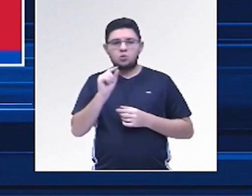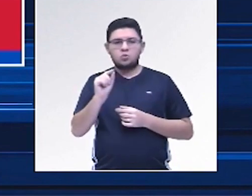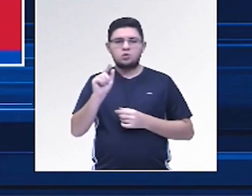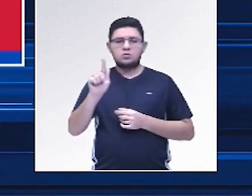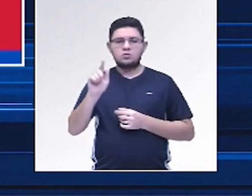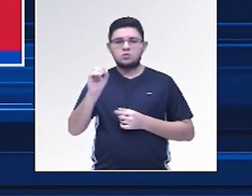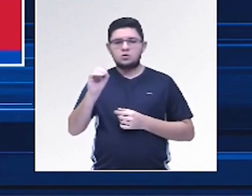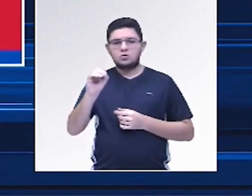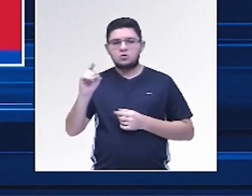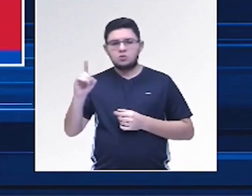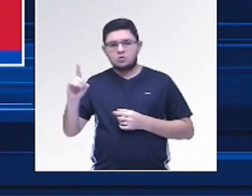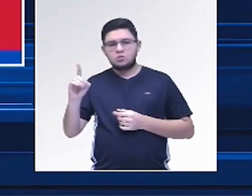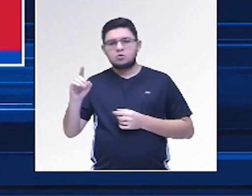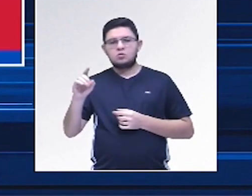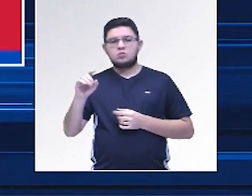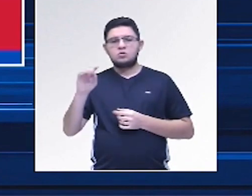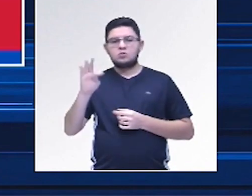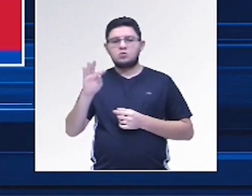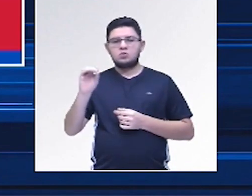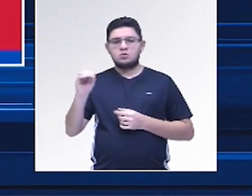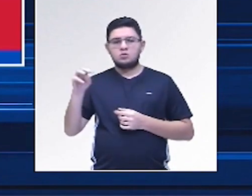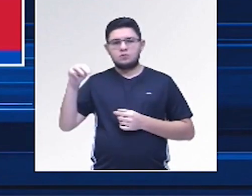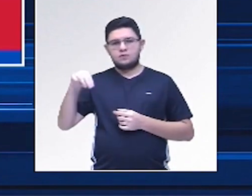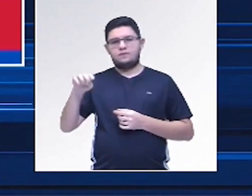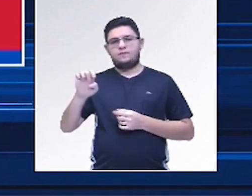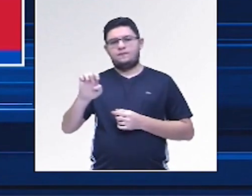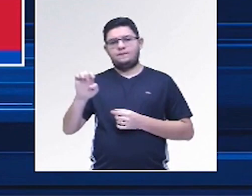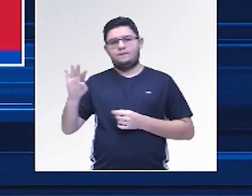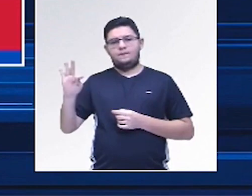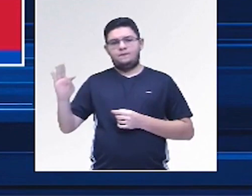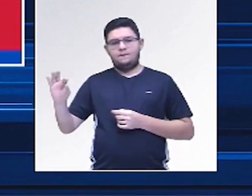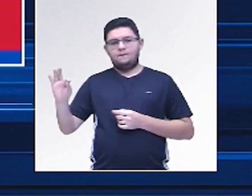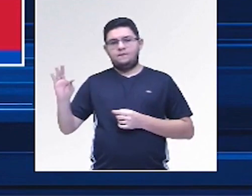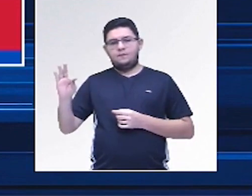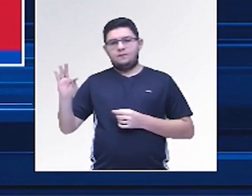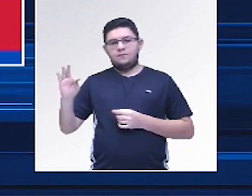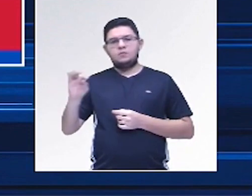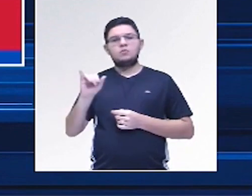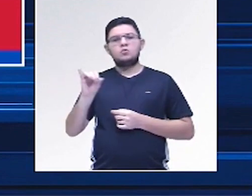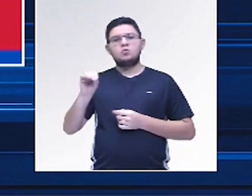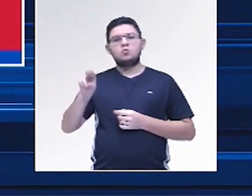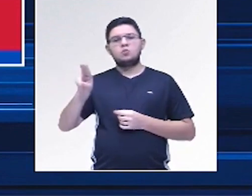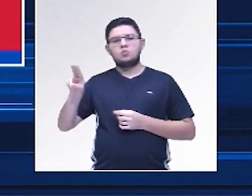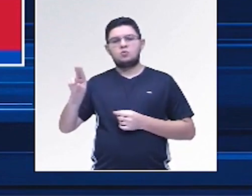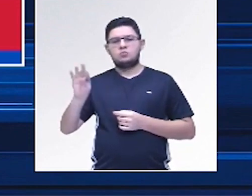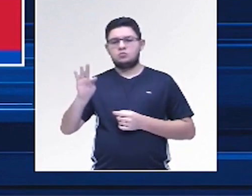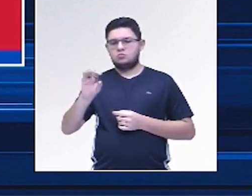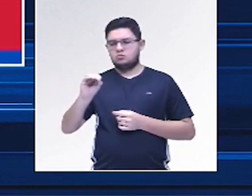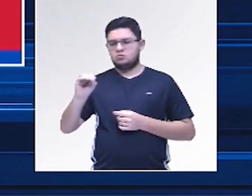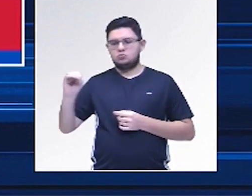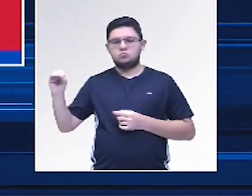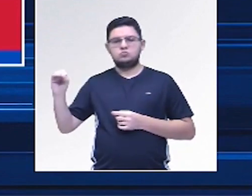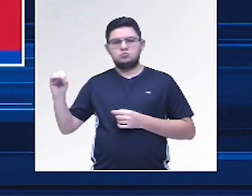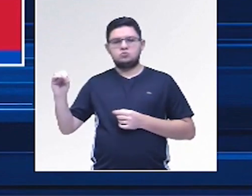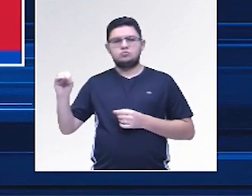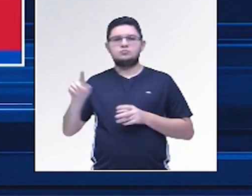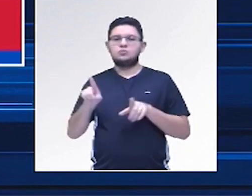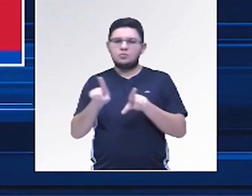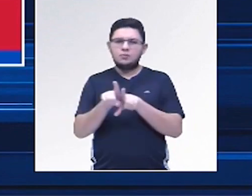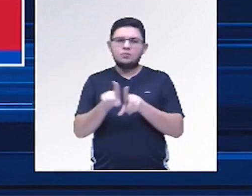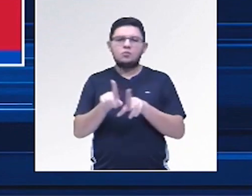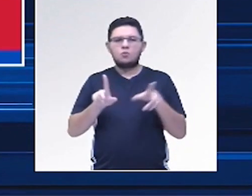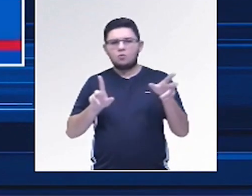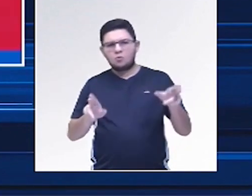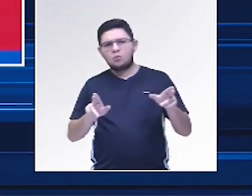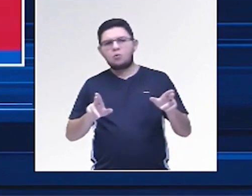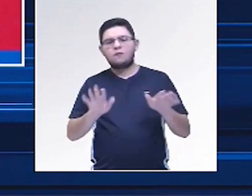you too. Ela usou o to também na mesma frase que ele utilizou. Prazer em conhecer você também. Good to meet you